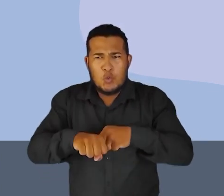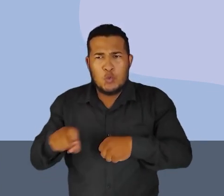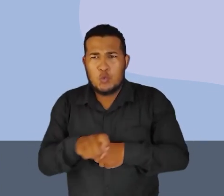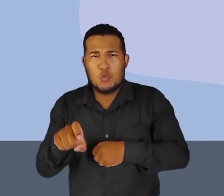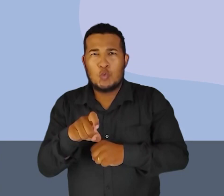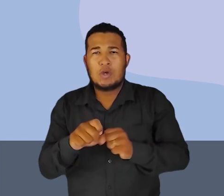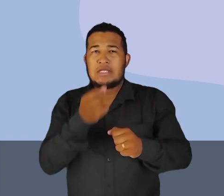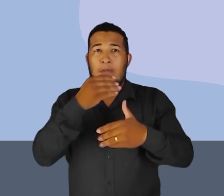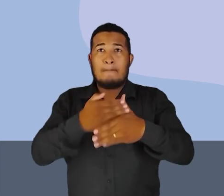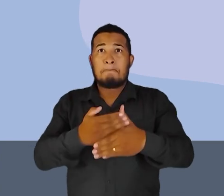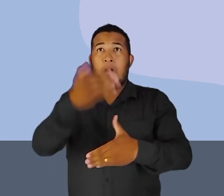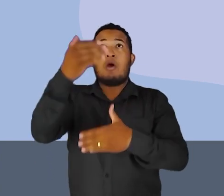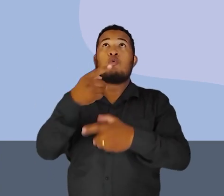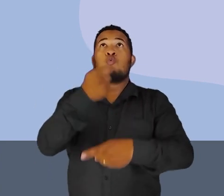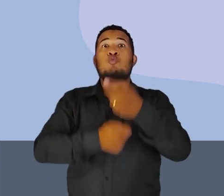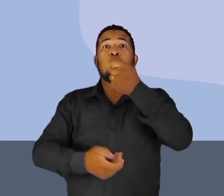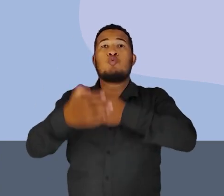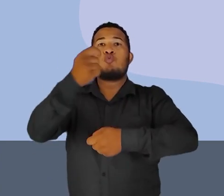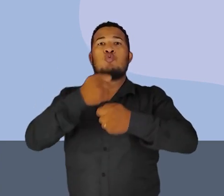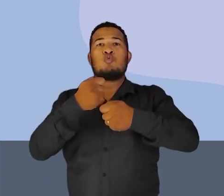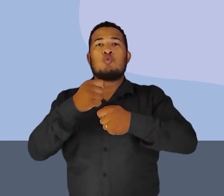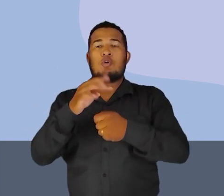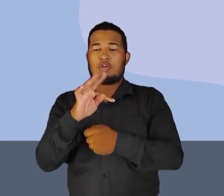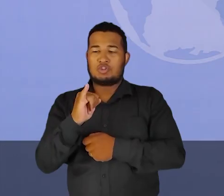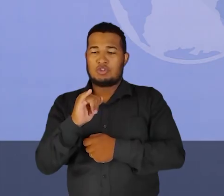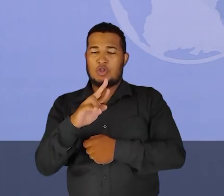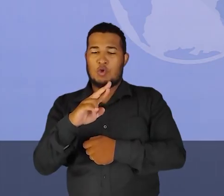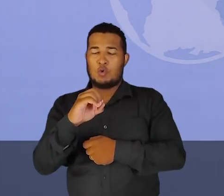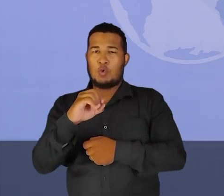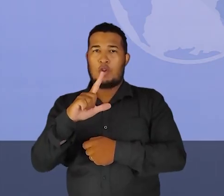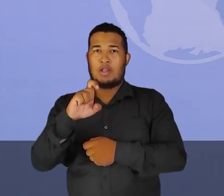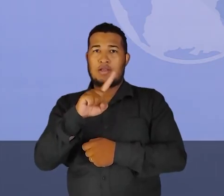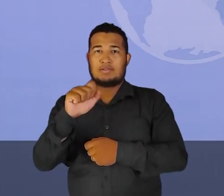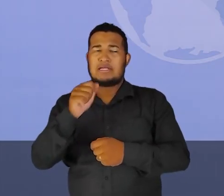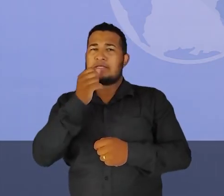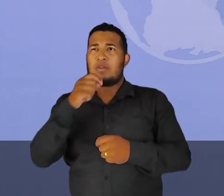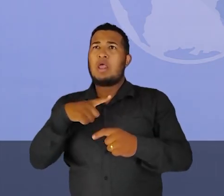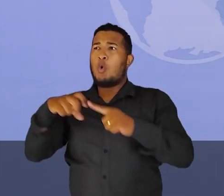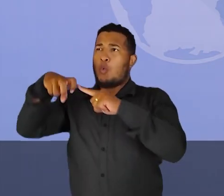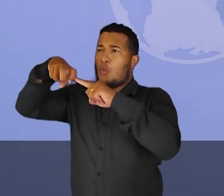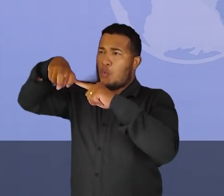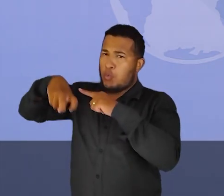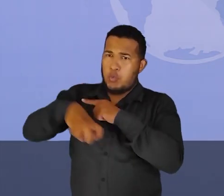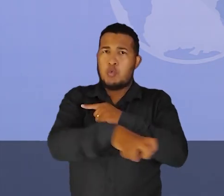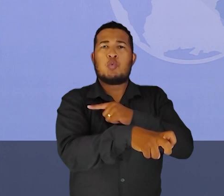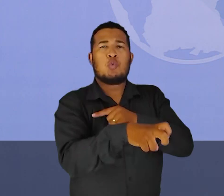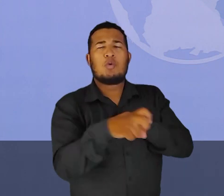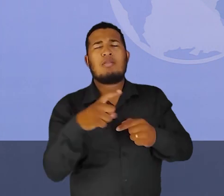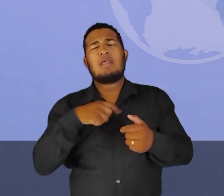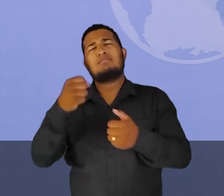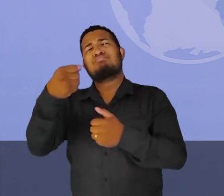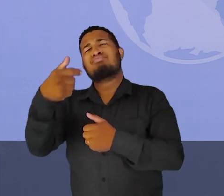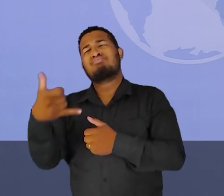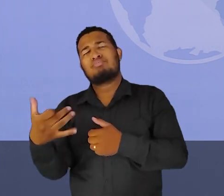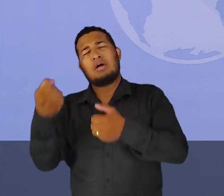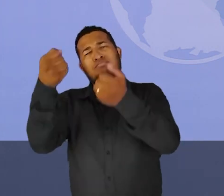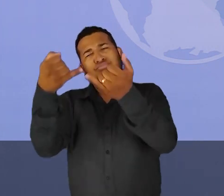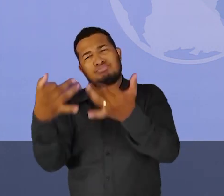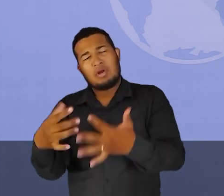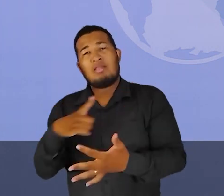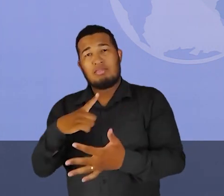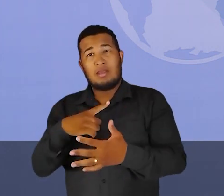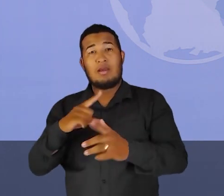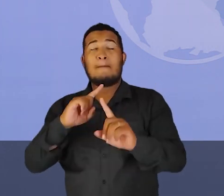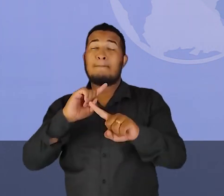rapel, tirolesa, arborismo e etc. Existem outras também, mas nós abordamos algumas aí. E depois você